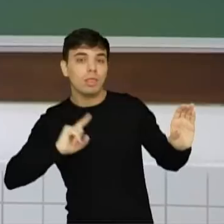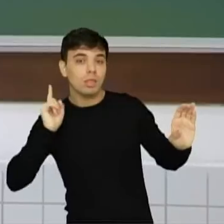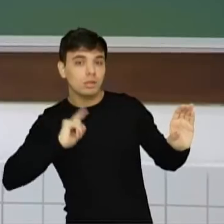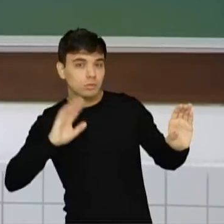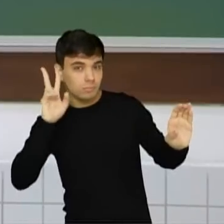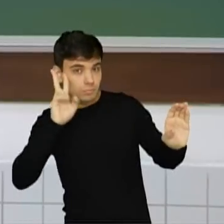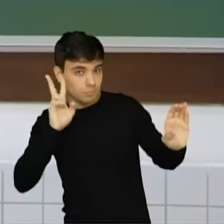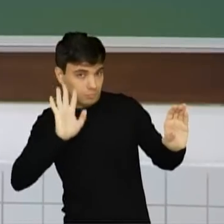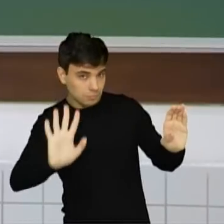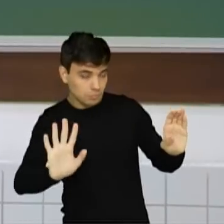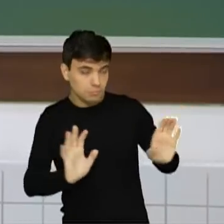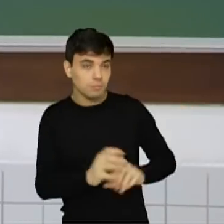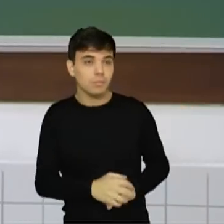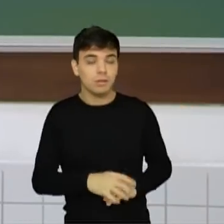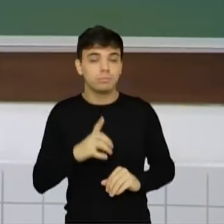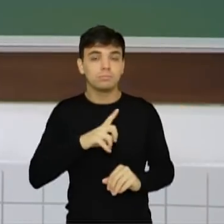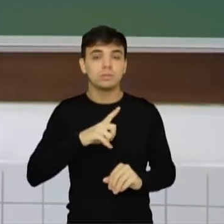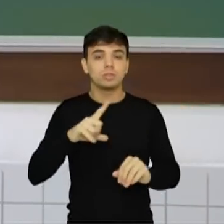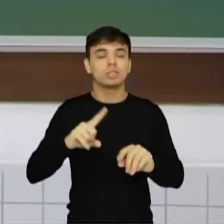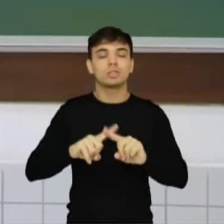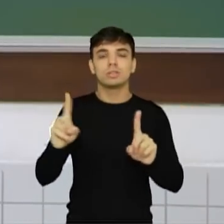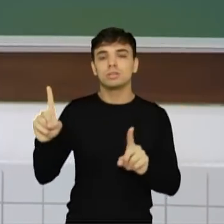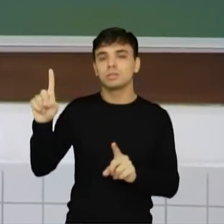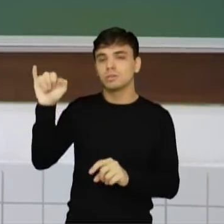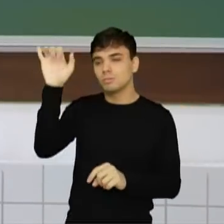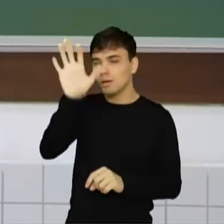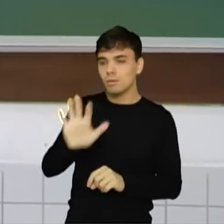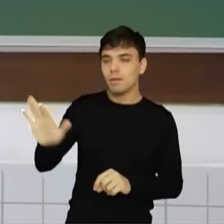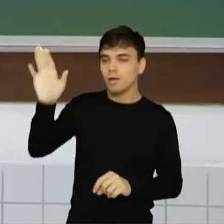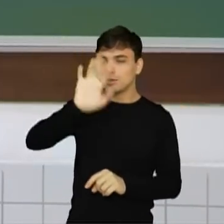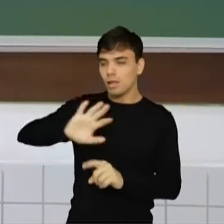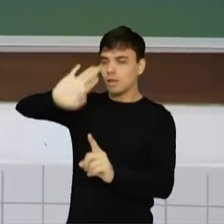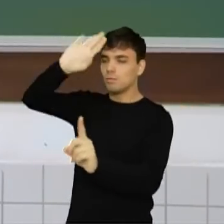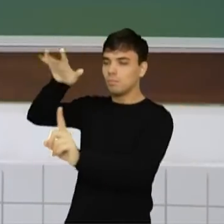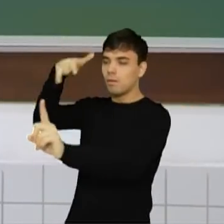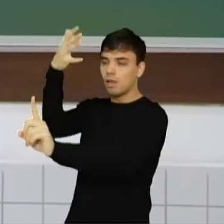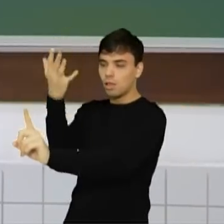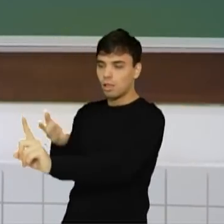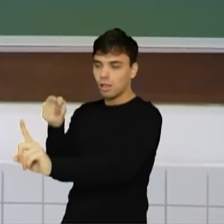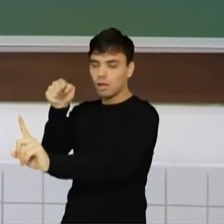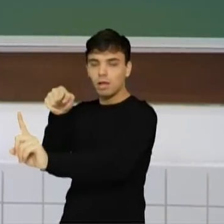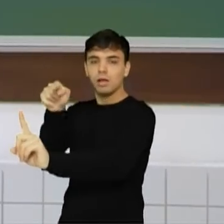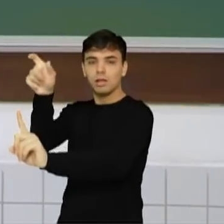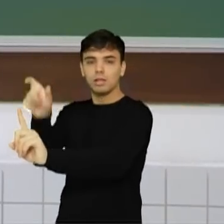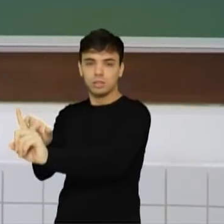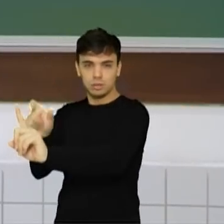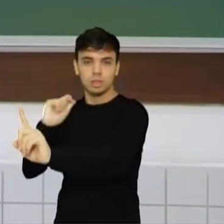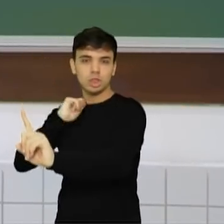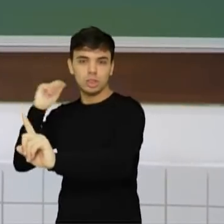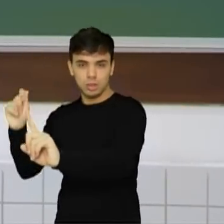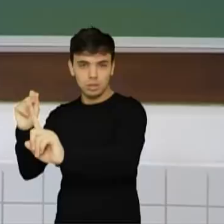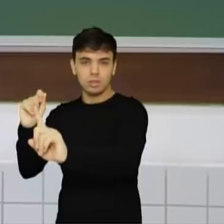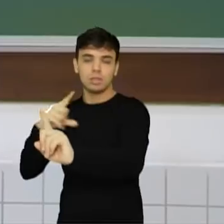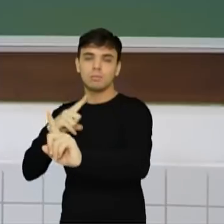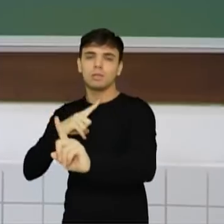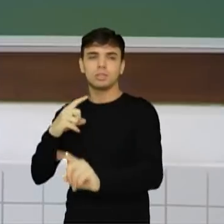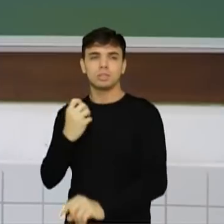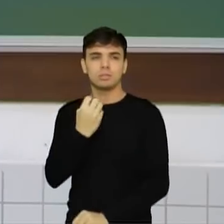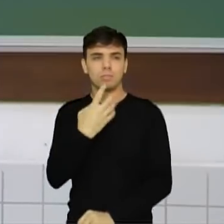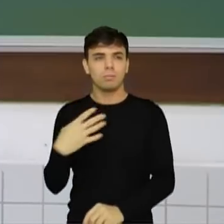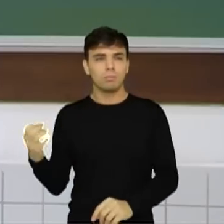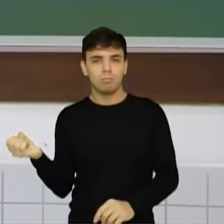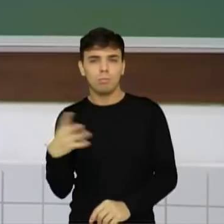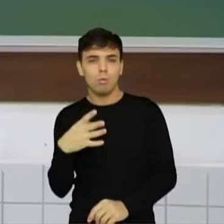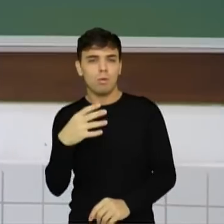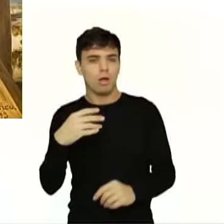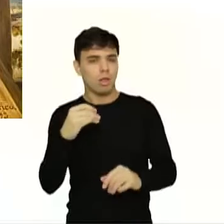Mas aí foi construída uma imagem dele santificando ele como um mártir, aquele que veio antes trazer uma boa novidade para o Brasil,